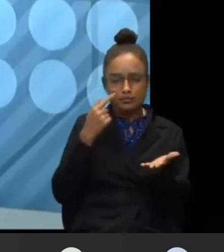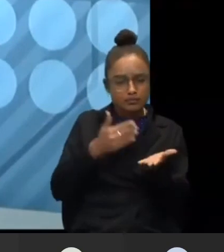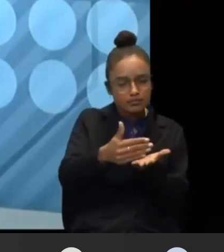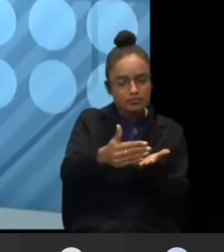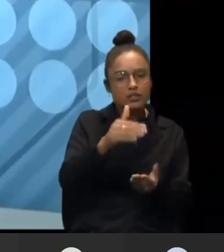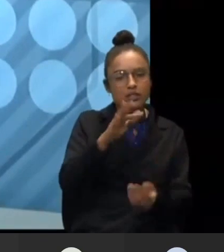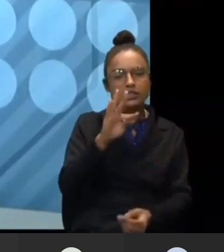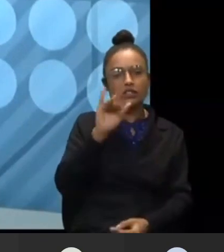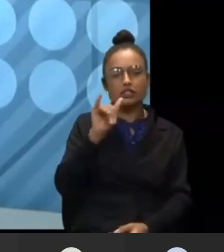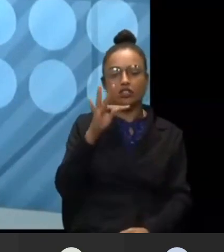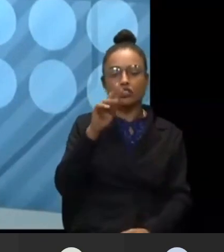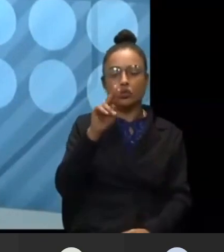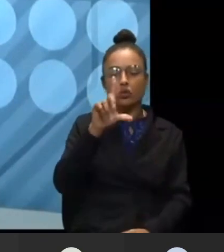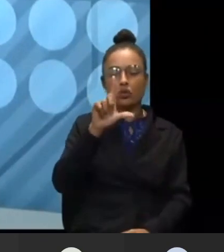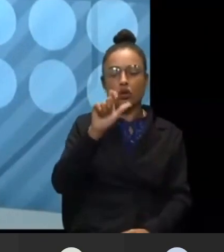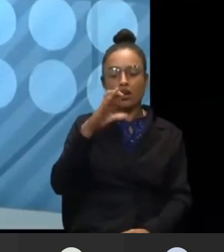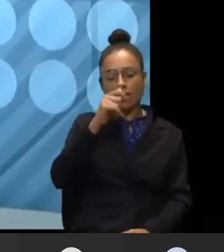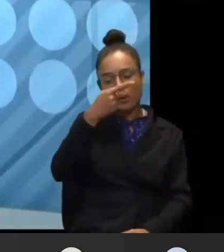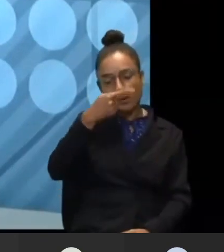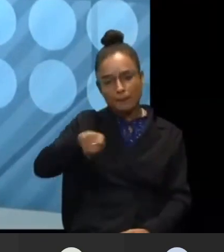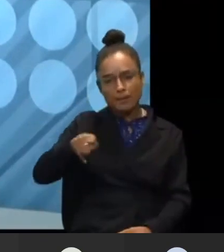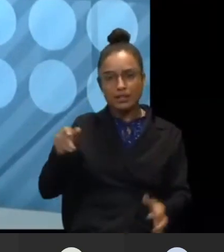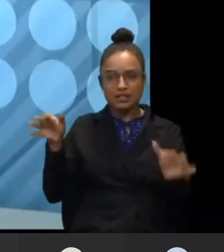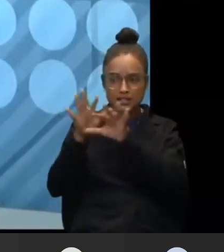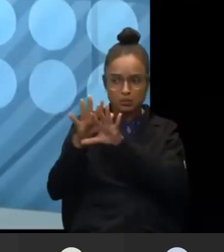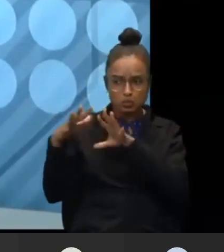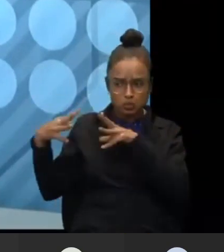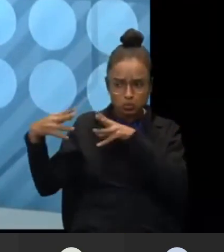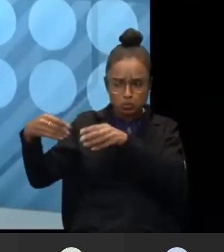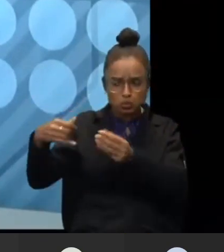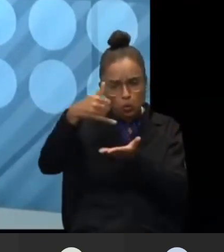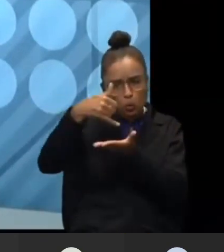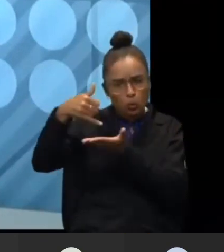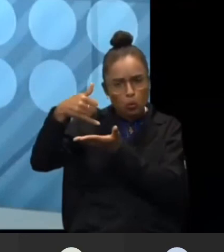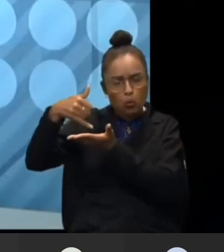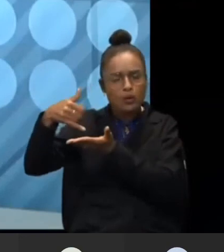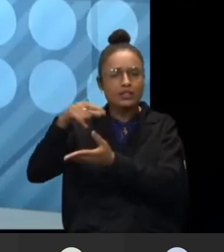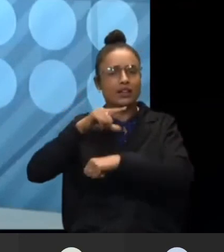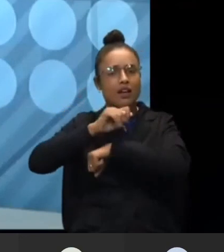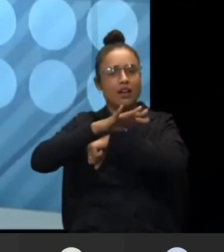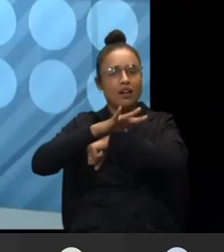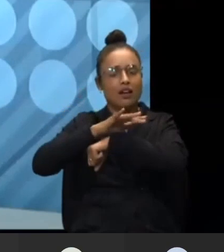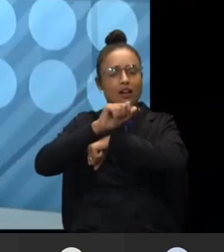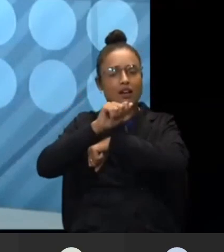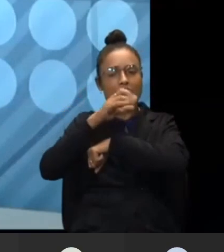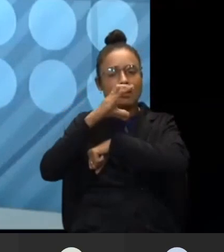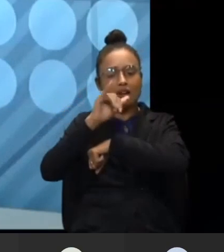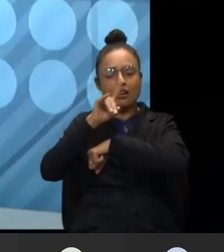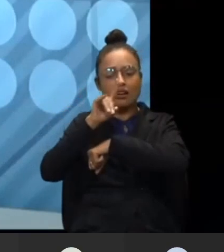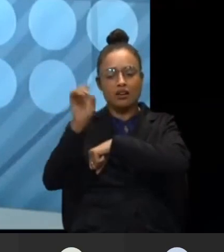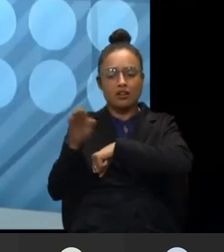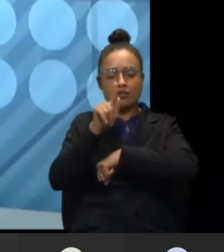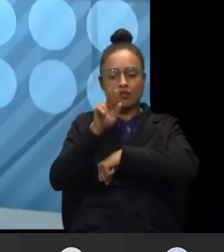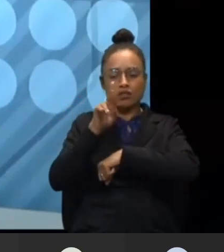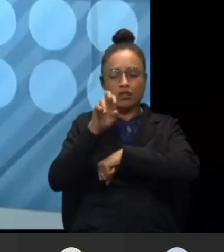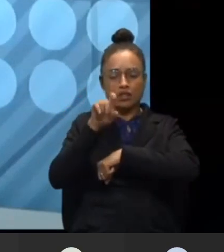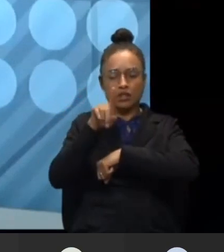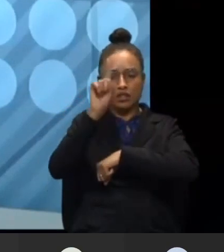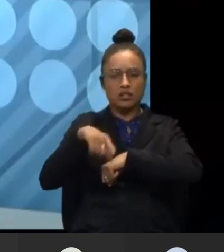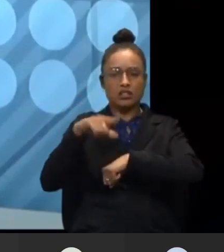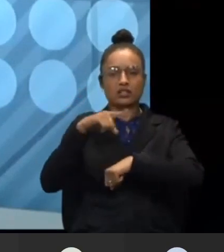dessa titulação, quando acabar todos os ácidos graxos presentes no meio, ocorre a última gota eleva